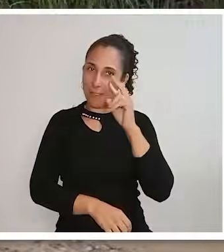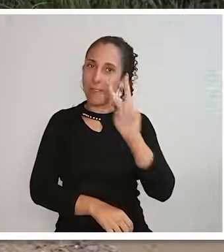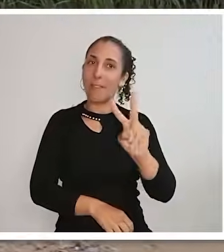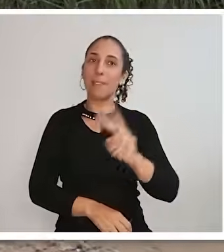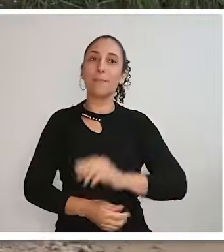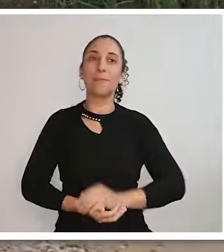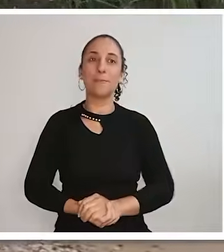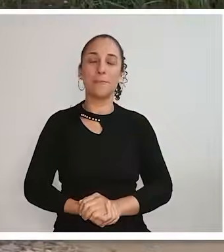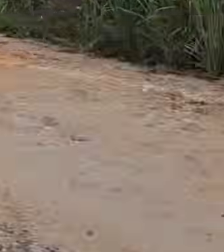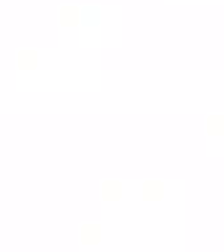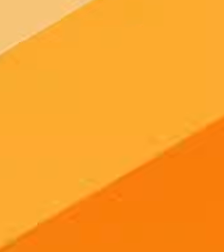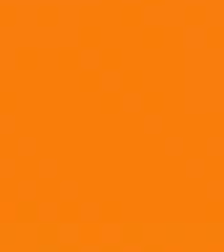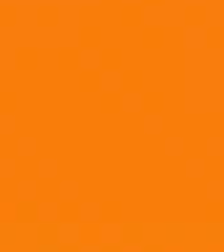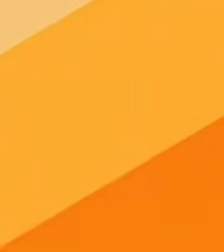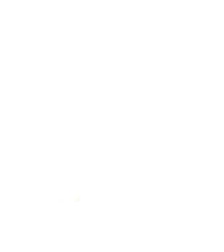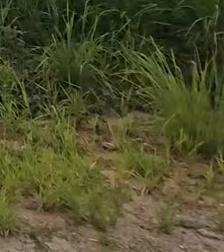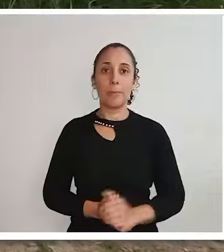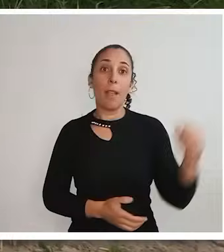lá verificar.